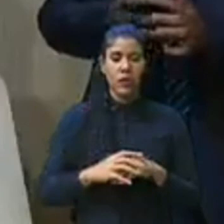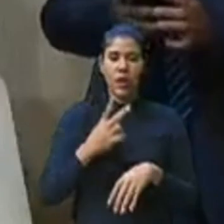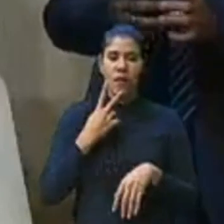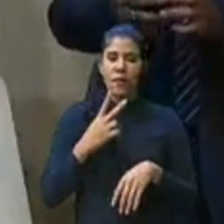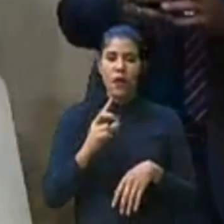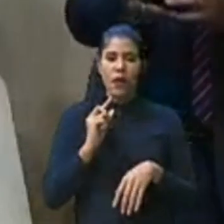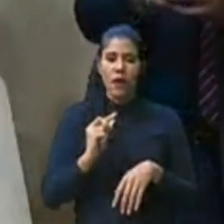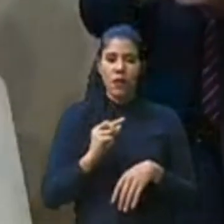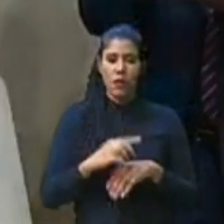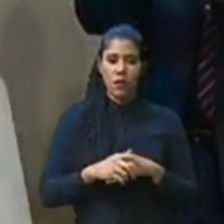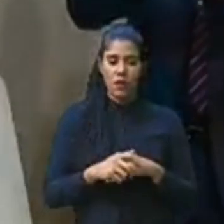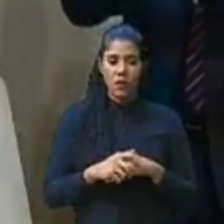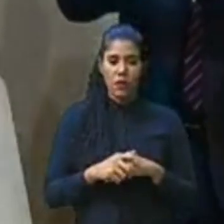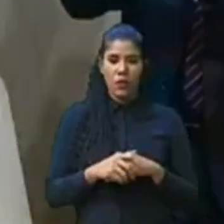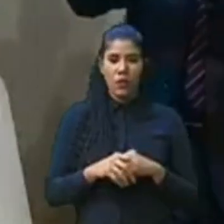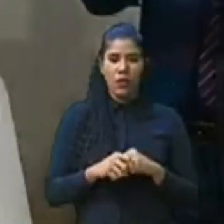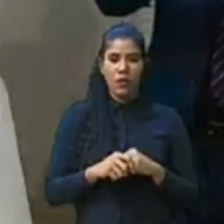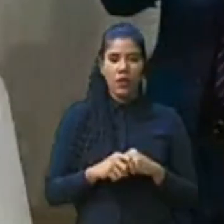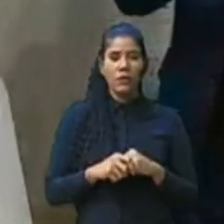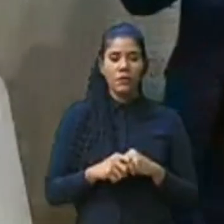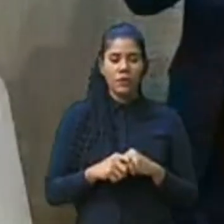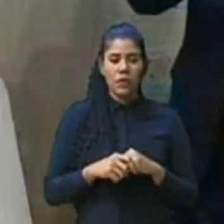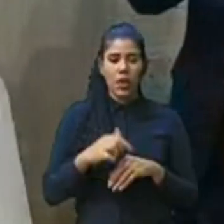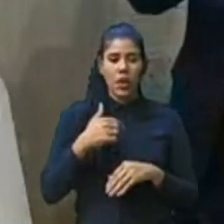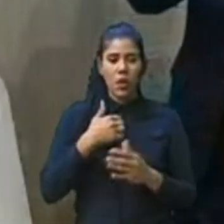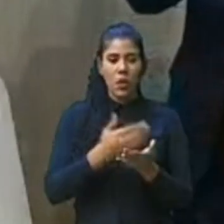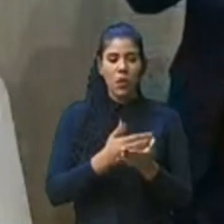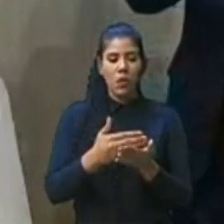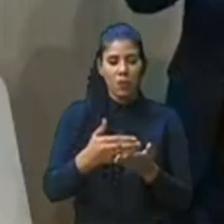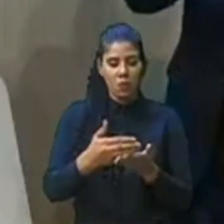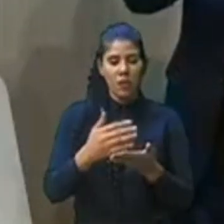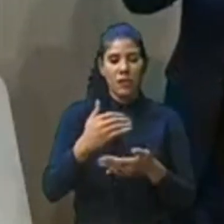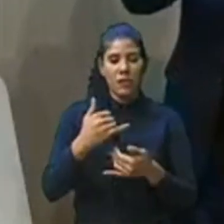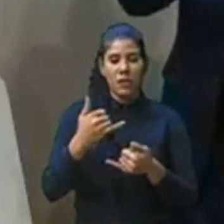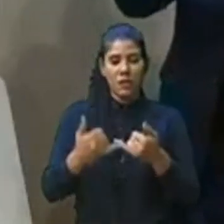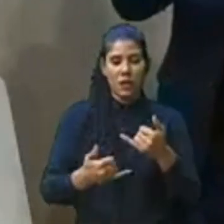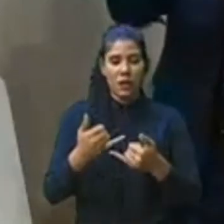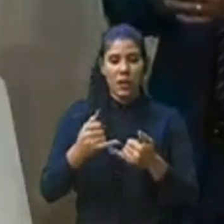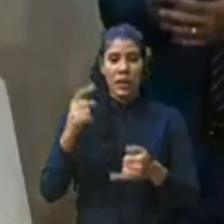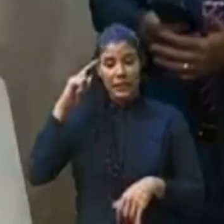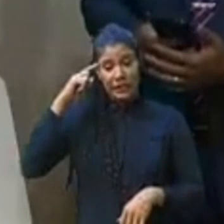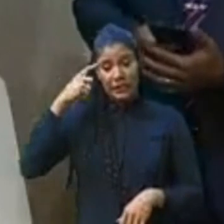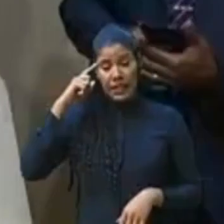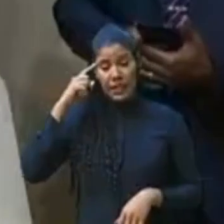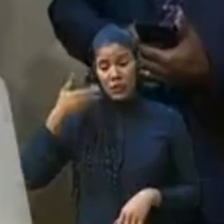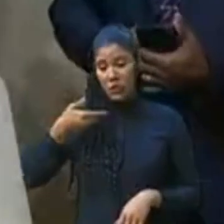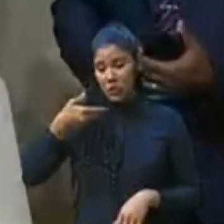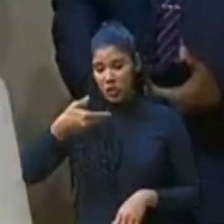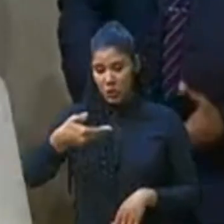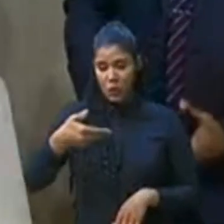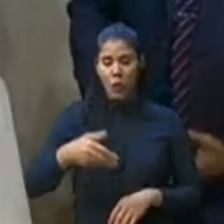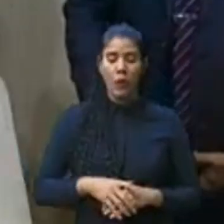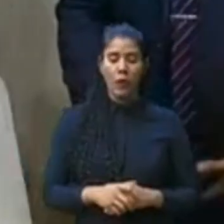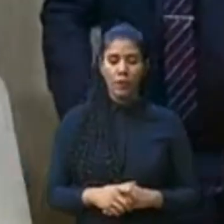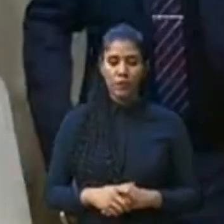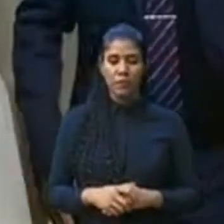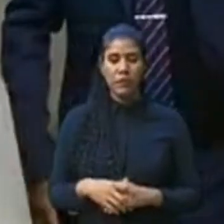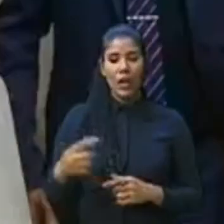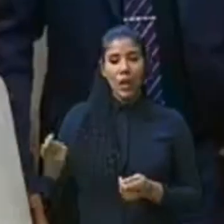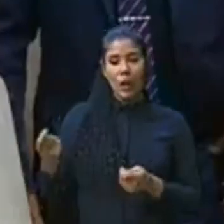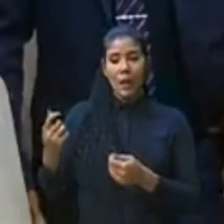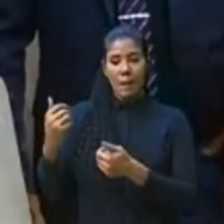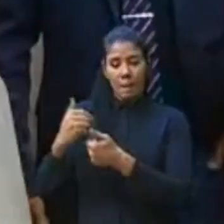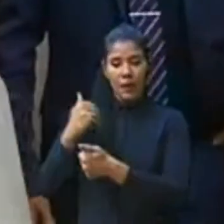I Start the Joy, que quer dizer, eu comecei uma brincadeira. Zezinho me chamou, me insultou, me inflamou, me deu